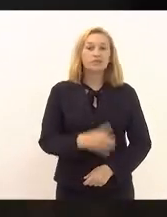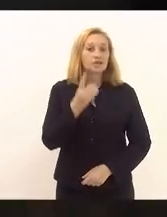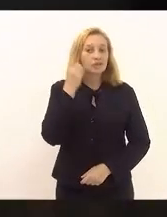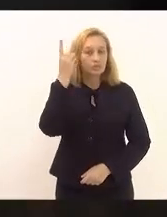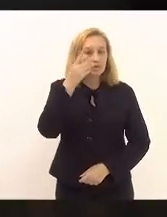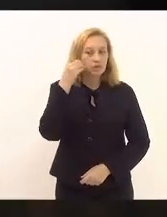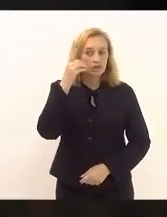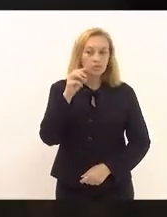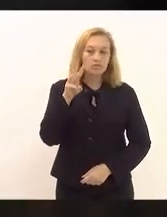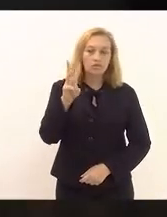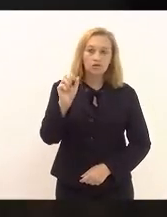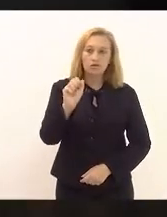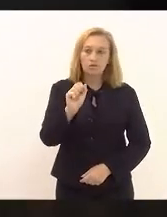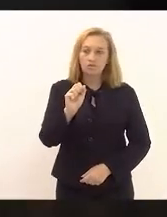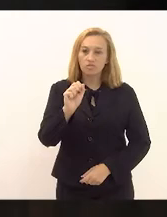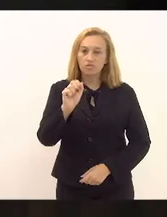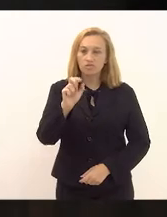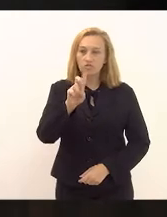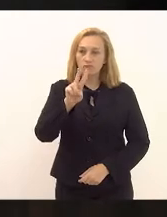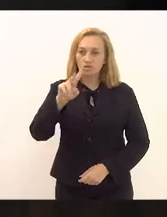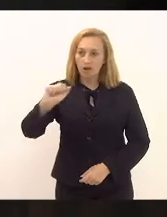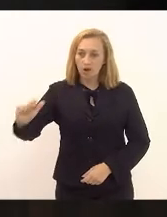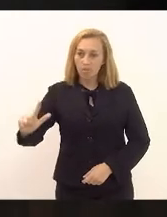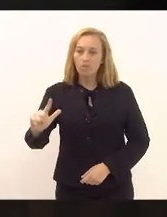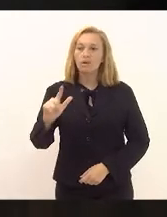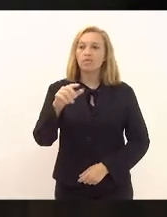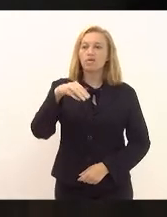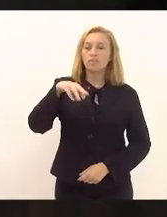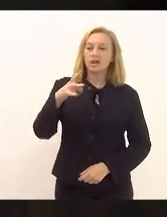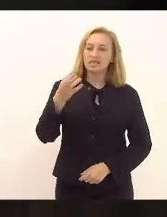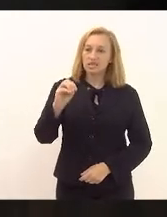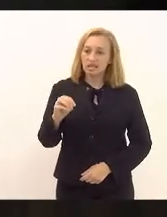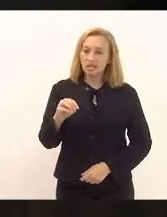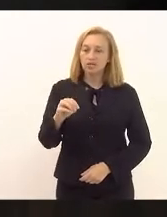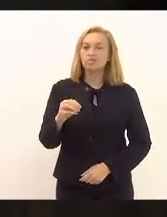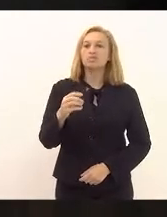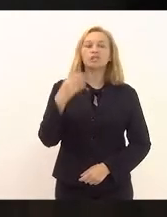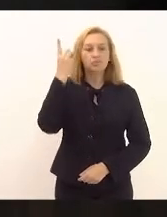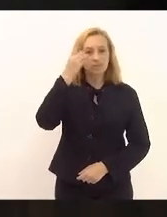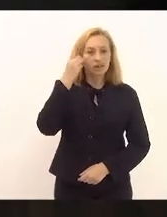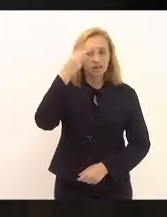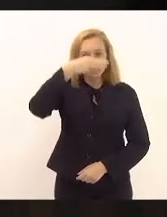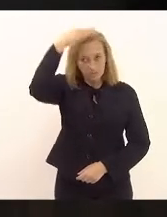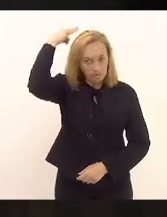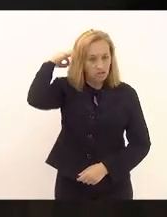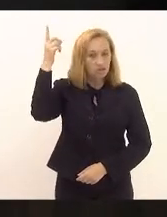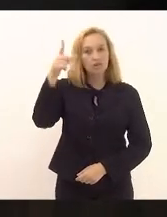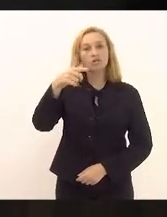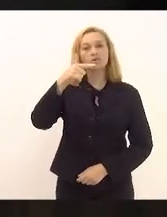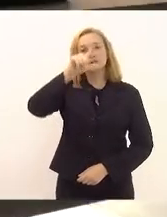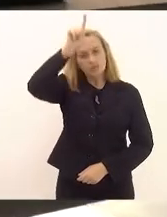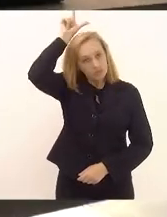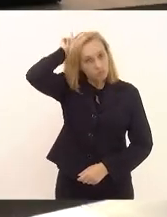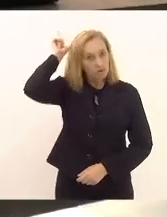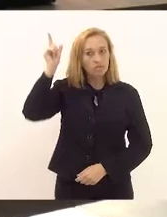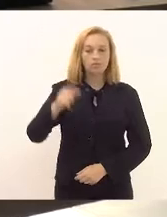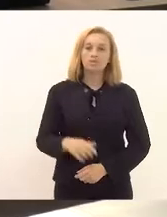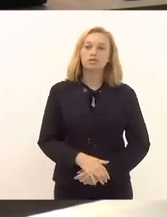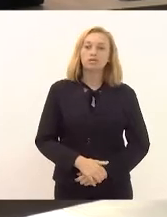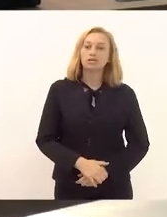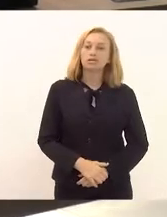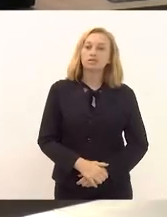deputado Val, deputado Carlos Macedo, deputado Márcio Pacheco, deputado Luiz Paulo,